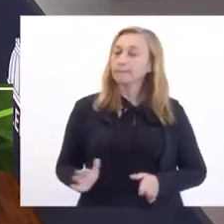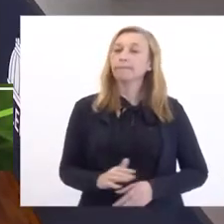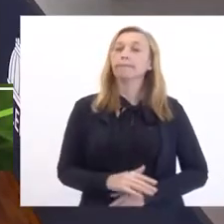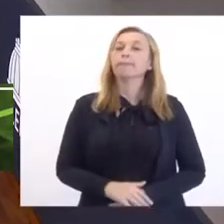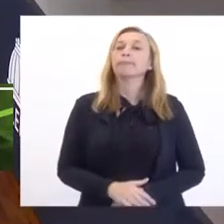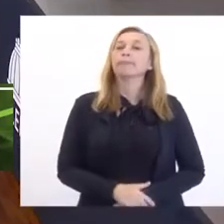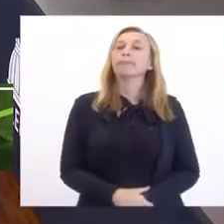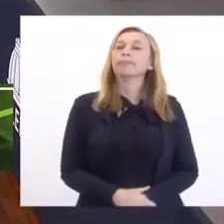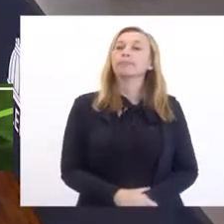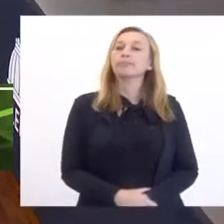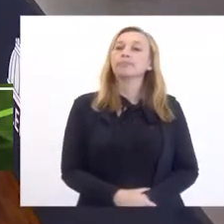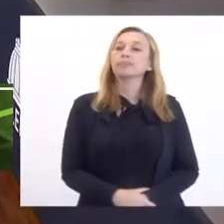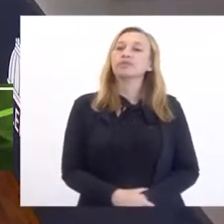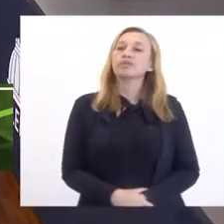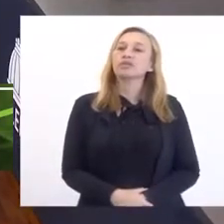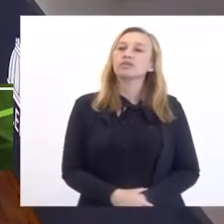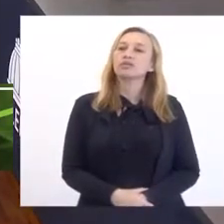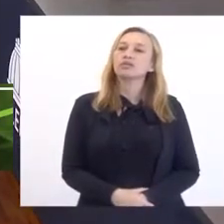presidente.